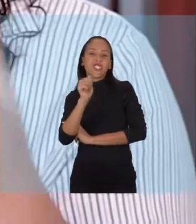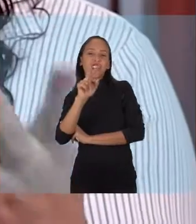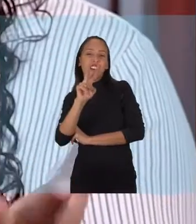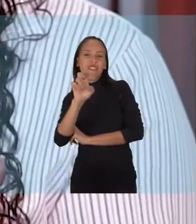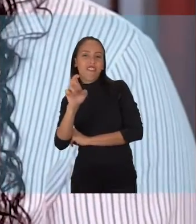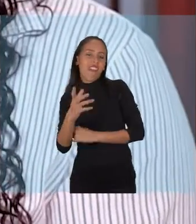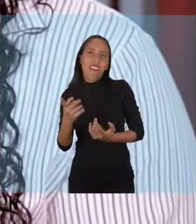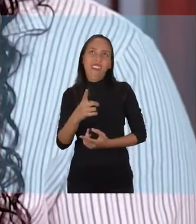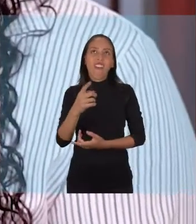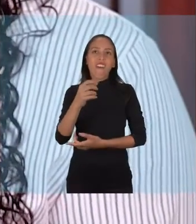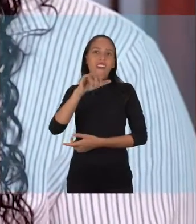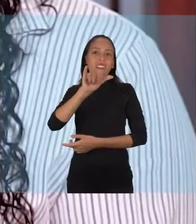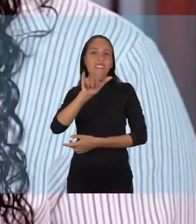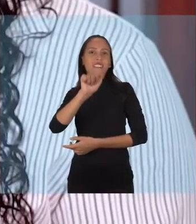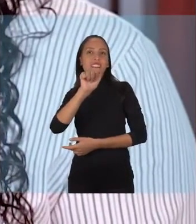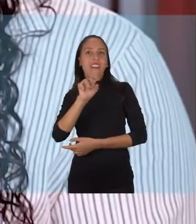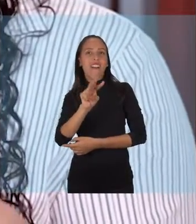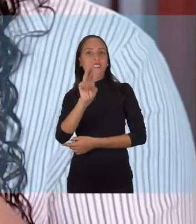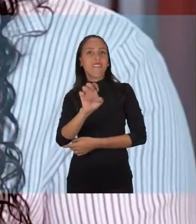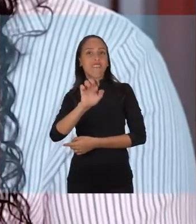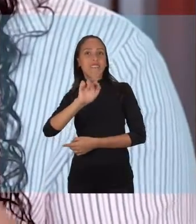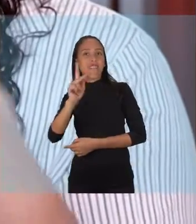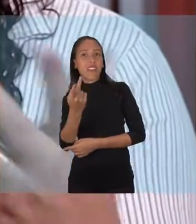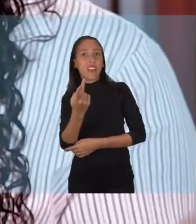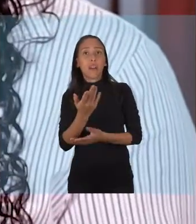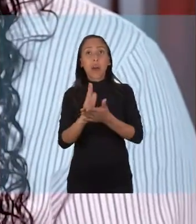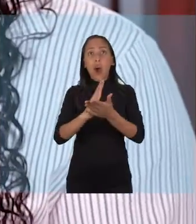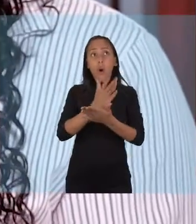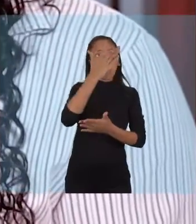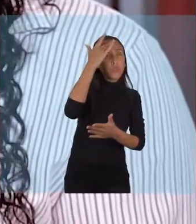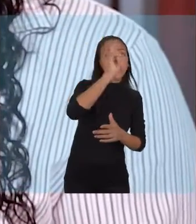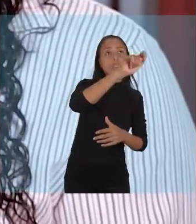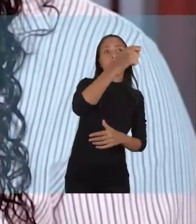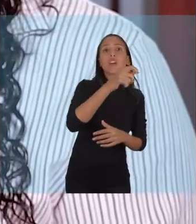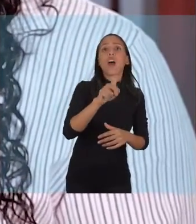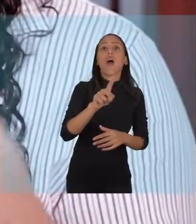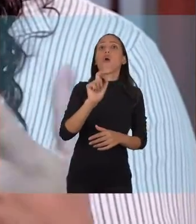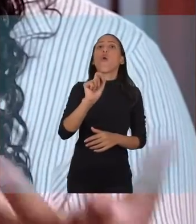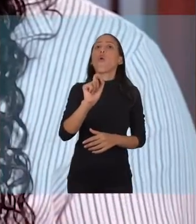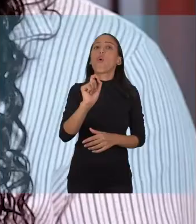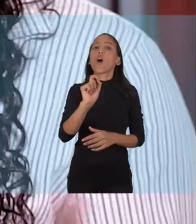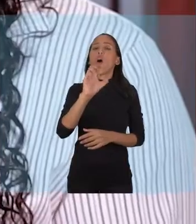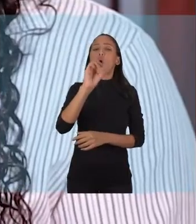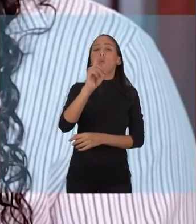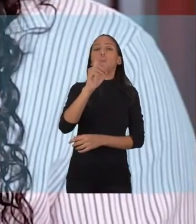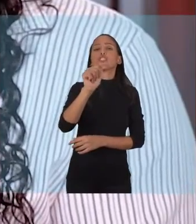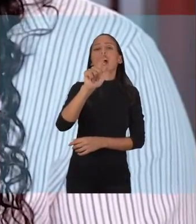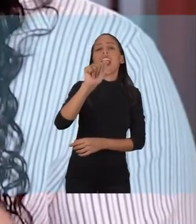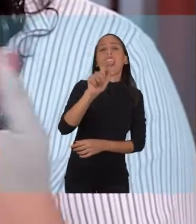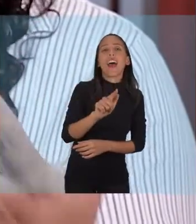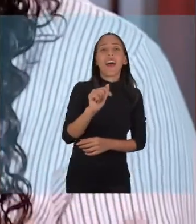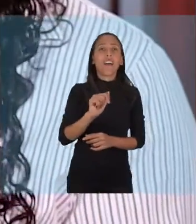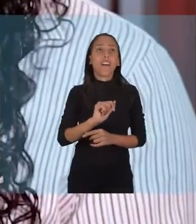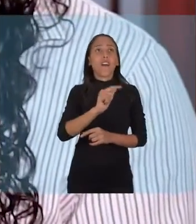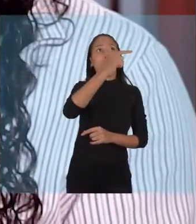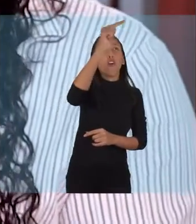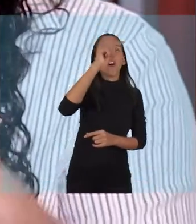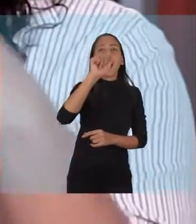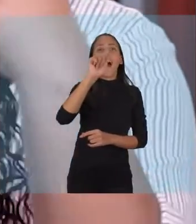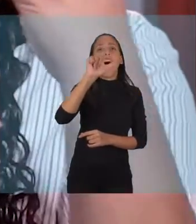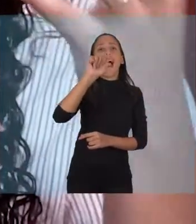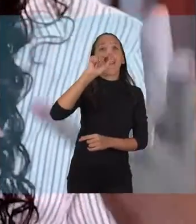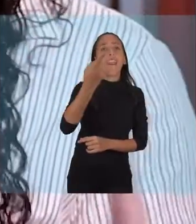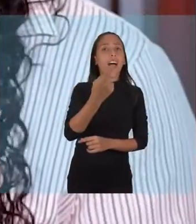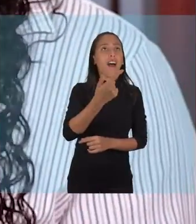Javé, Yavé, mas que outras pessoas vão chamar de Oxalá, outros vão chamar de Alá, outros vão chamar de Buda, que é